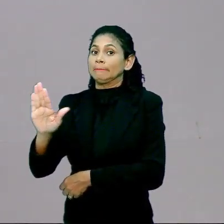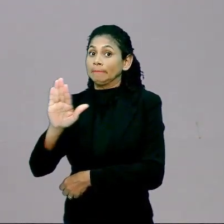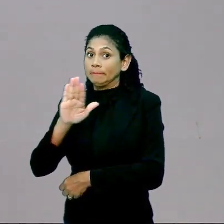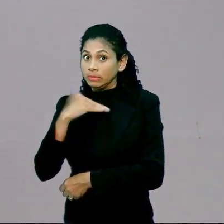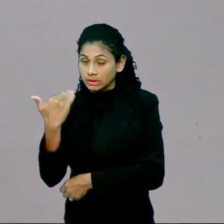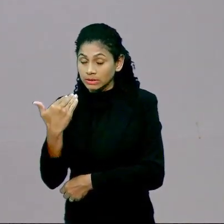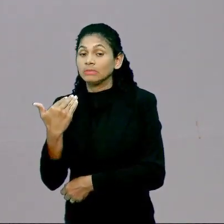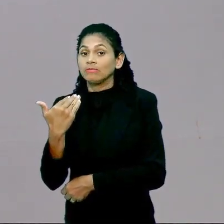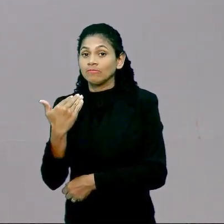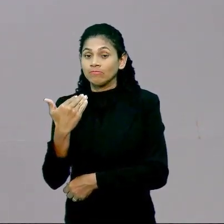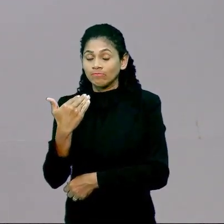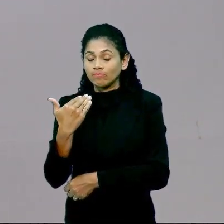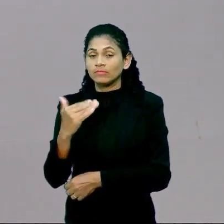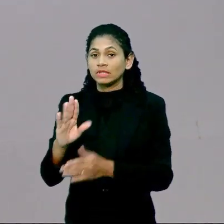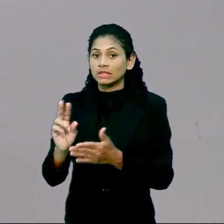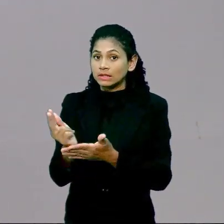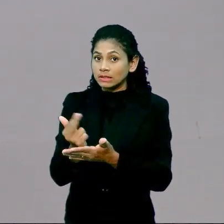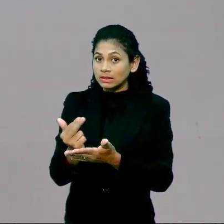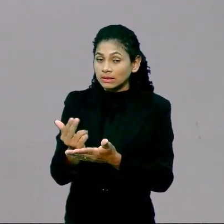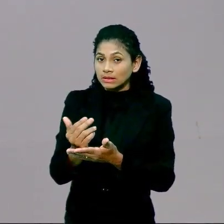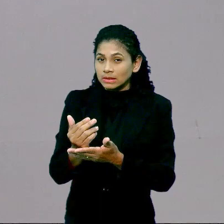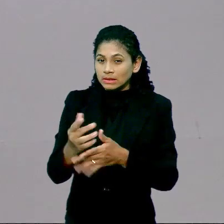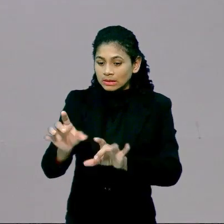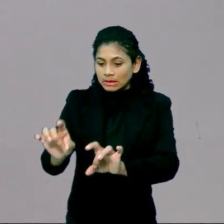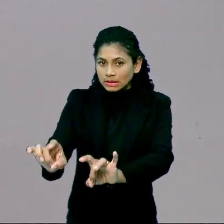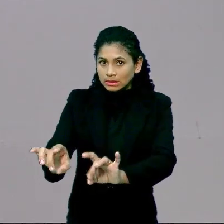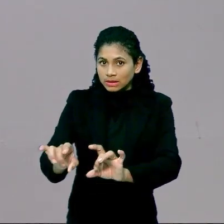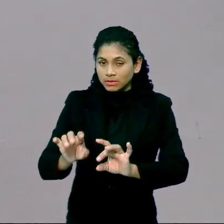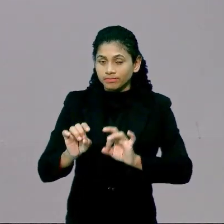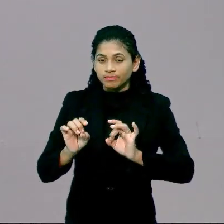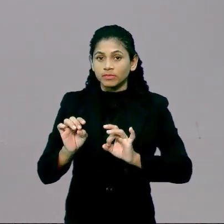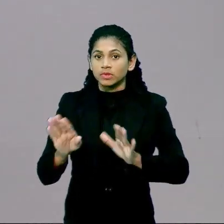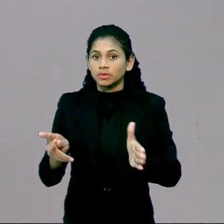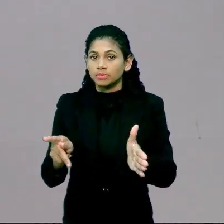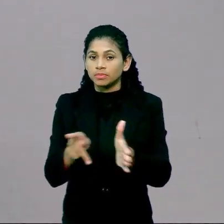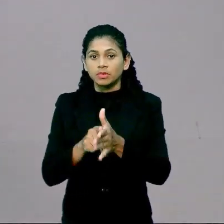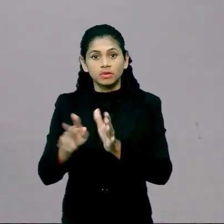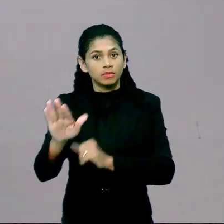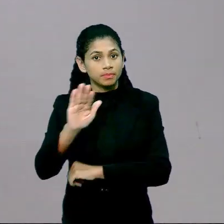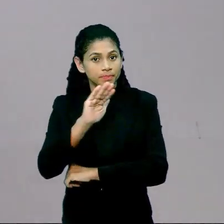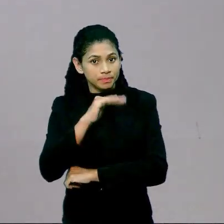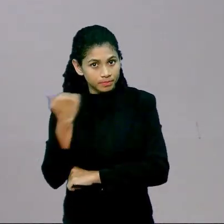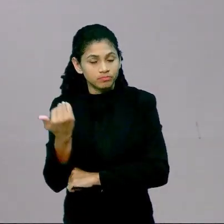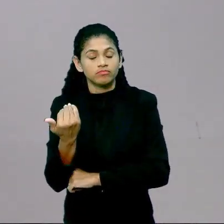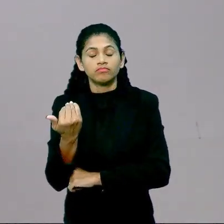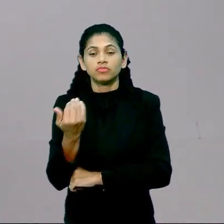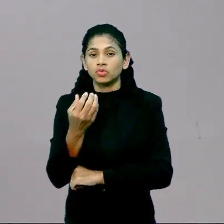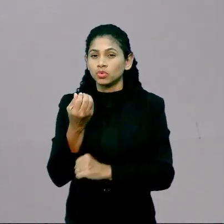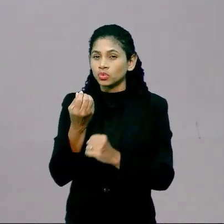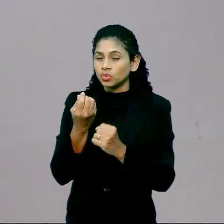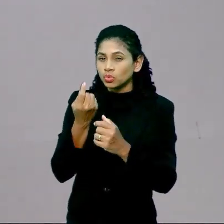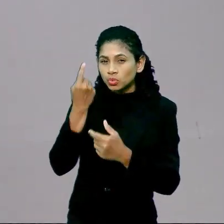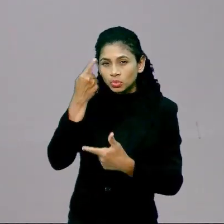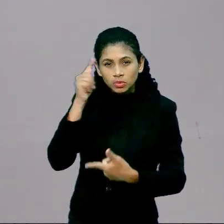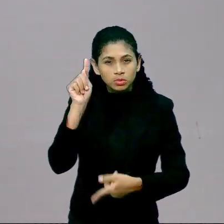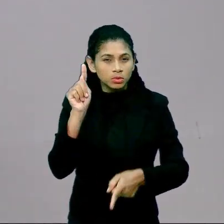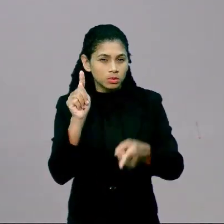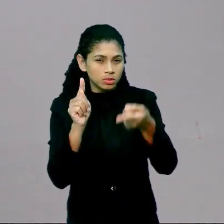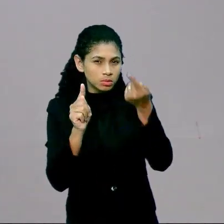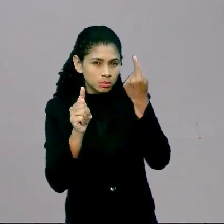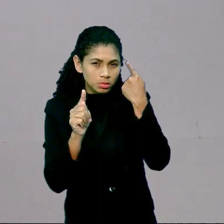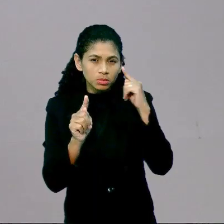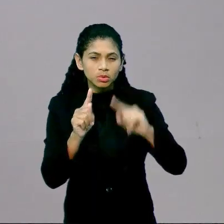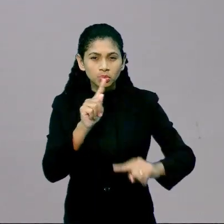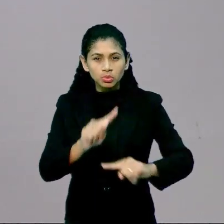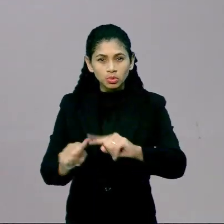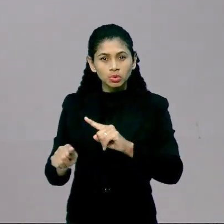para o combate da morte, no sentido em que eu estou criando um instrumento corporal, tanto que existem os samurais, em